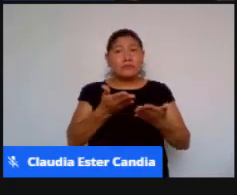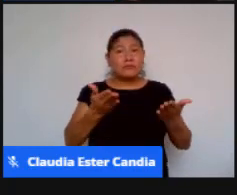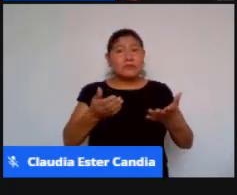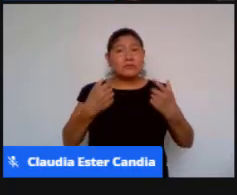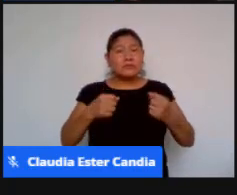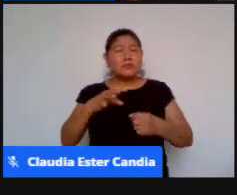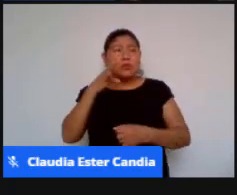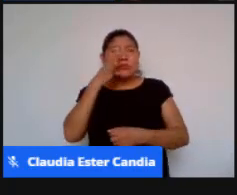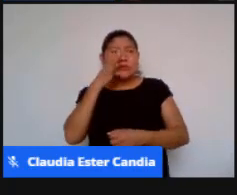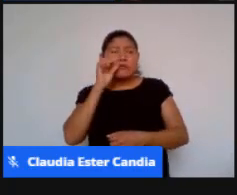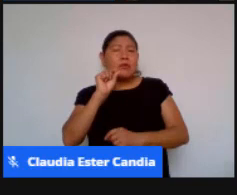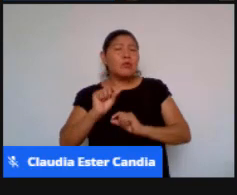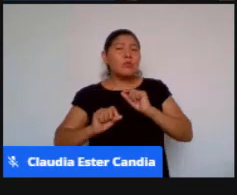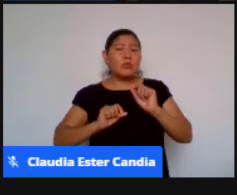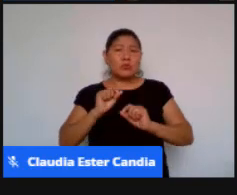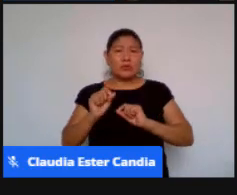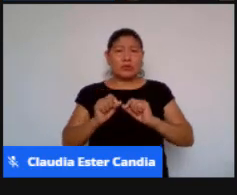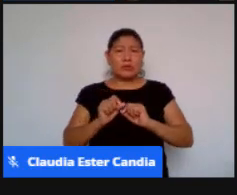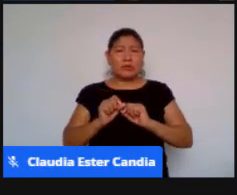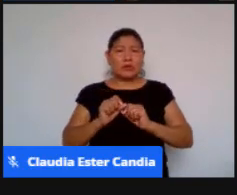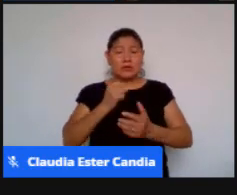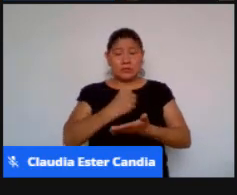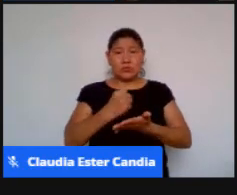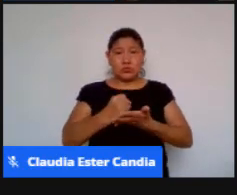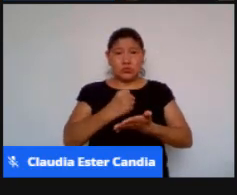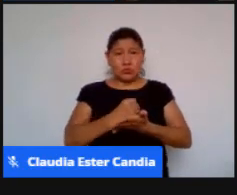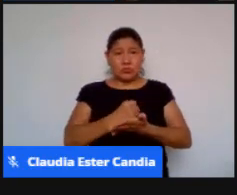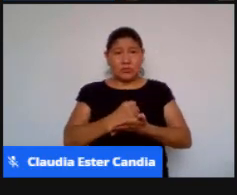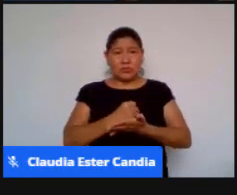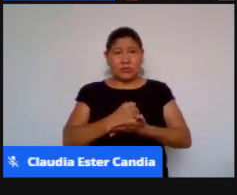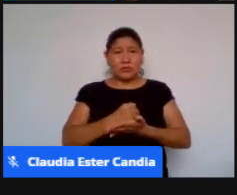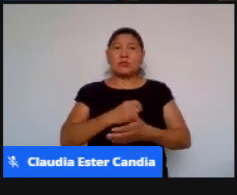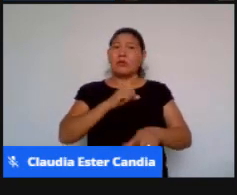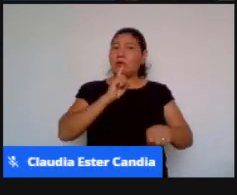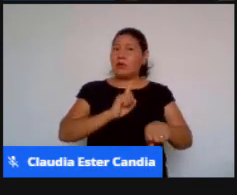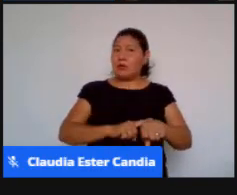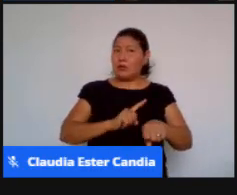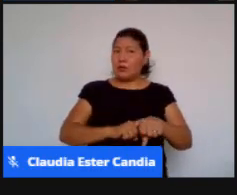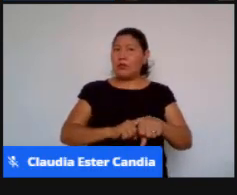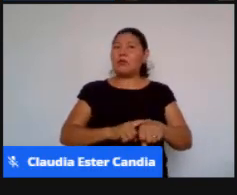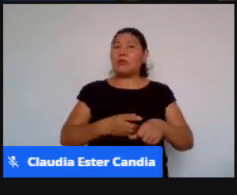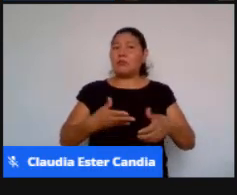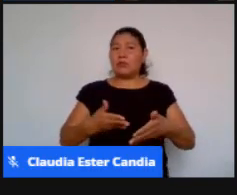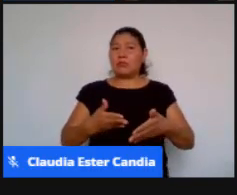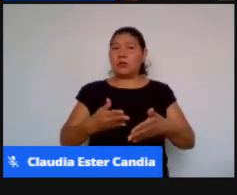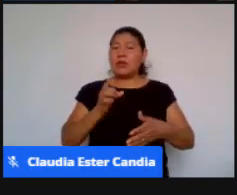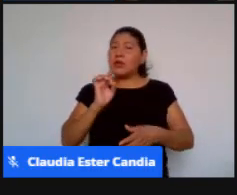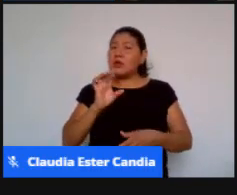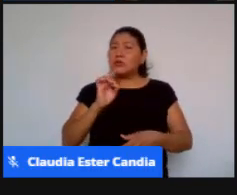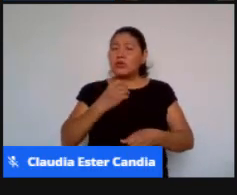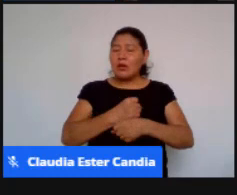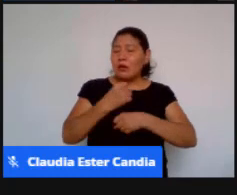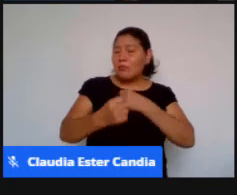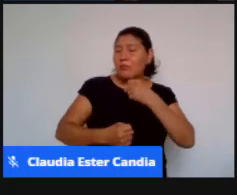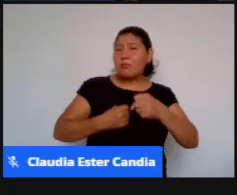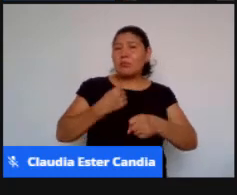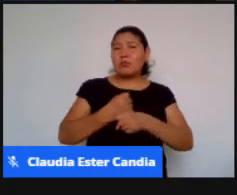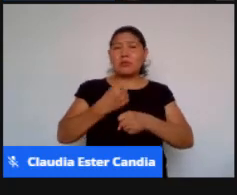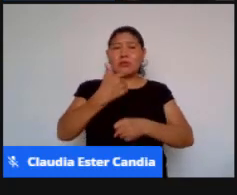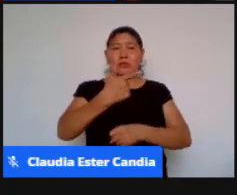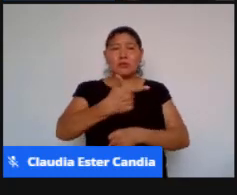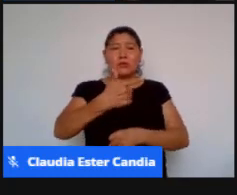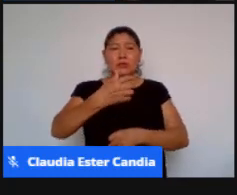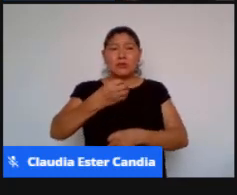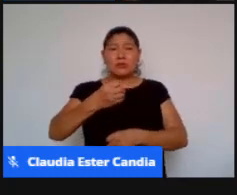observarem, né? Então, assim, esse documento circunstancial é só para esse ano de 2021. Isso é bem claro,